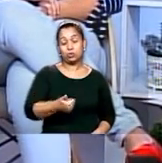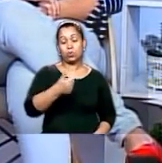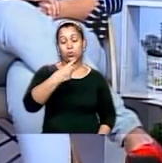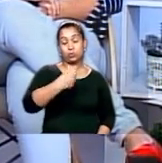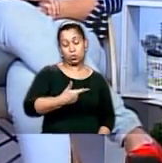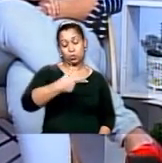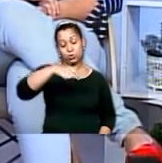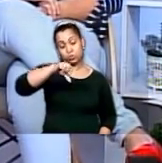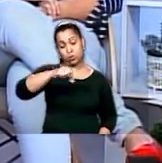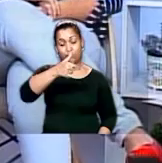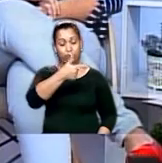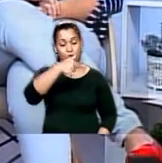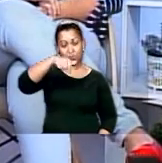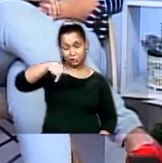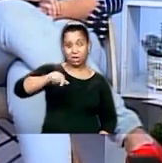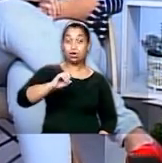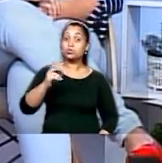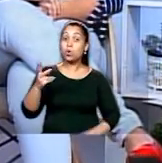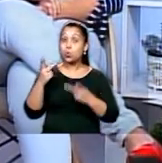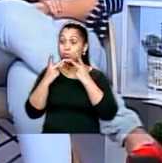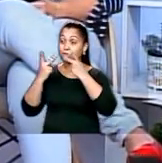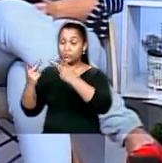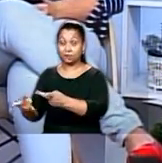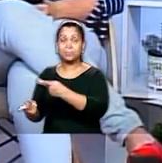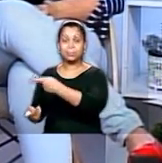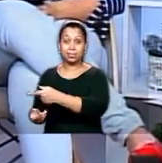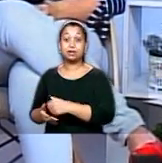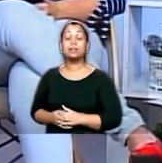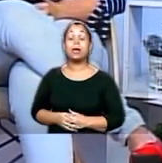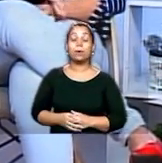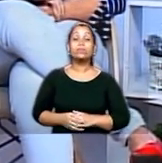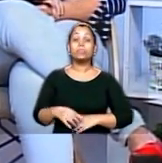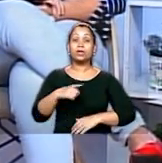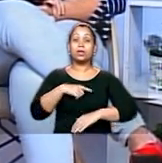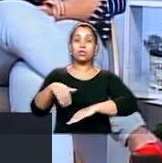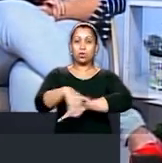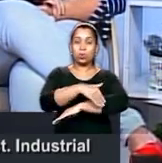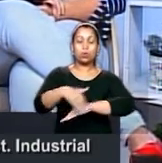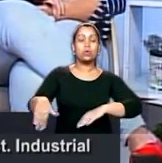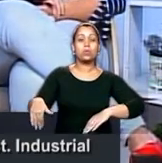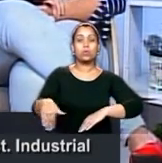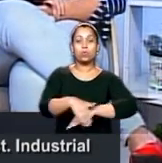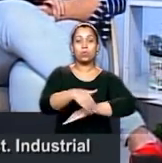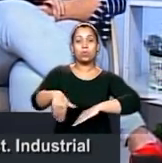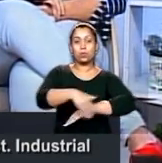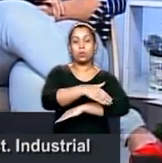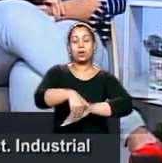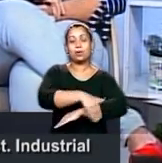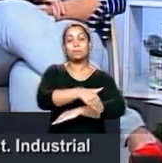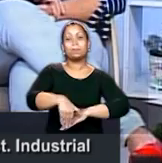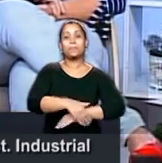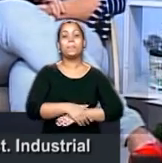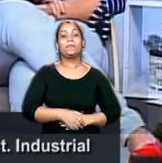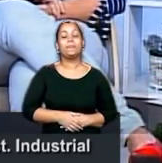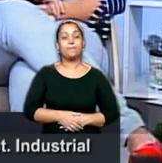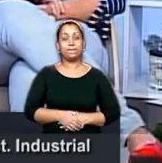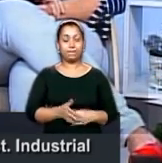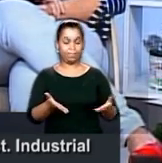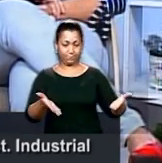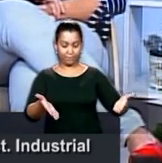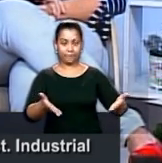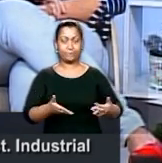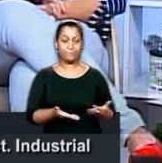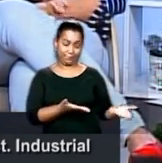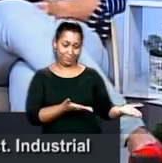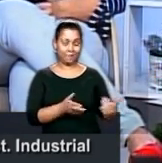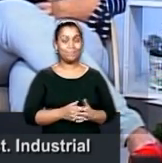3231-2927 e ou nos visitar também. Qual que é o endereço do banco, você sabe? É Avenida Feliciano Salles Cunha,